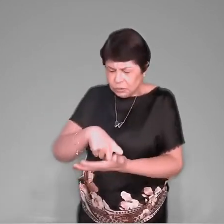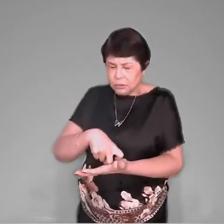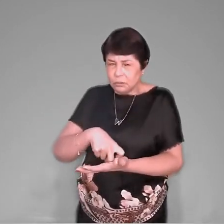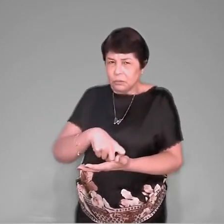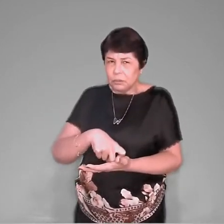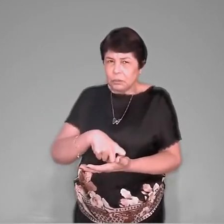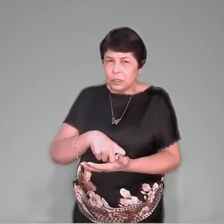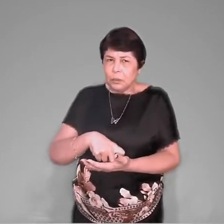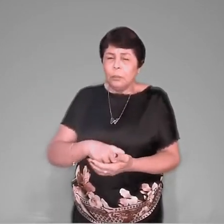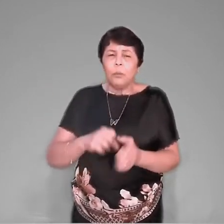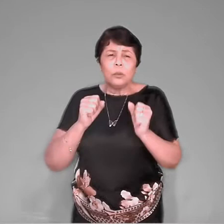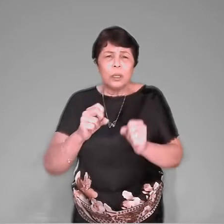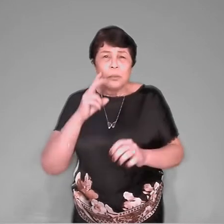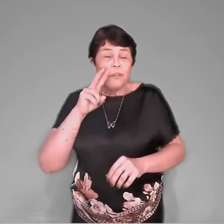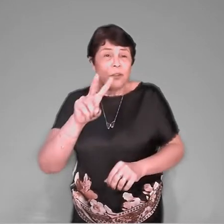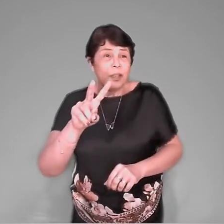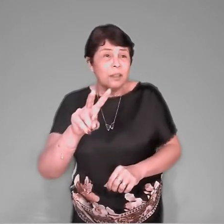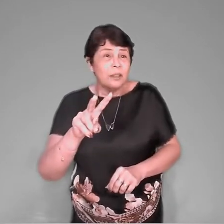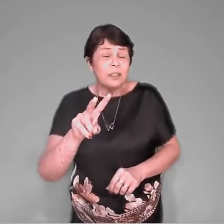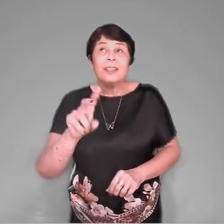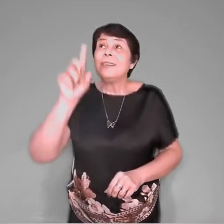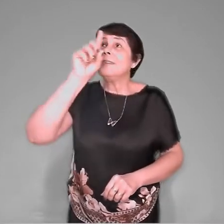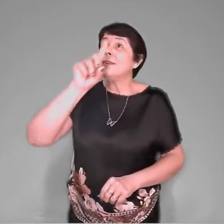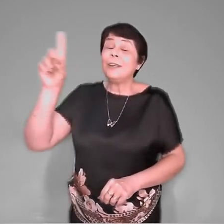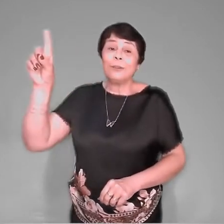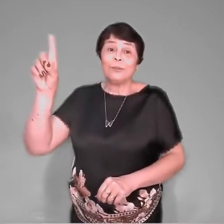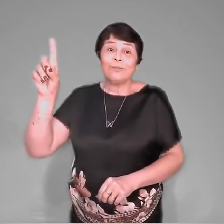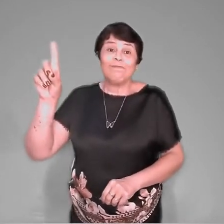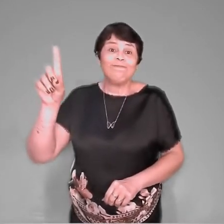Deus não vai habitar em coisa que homem faz.